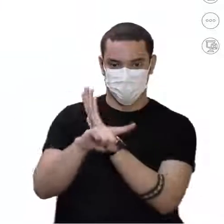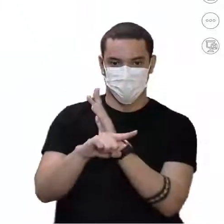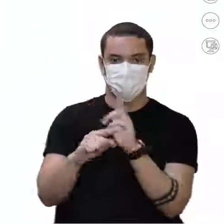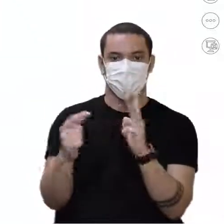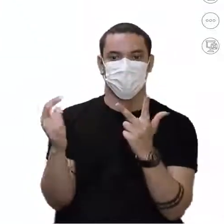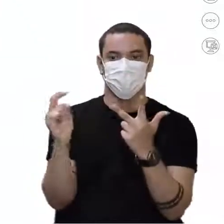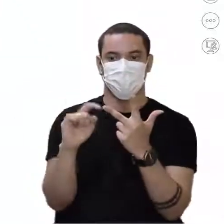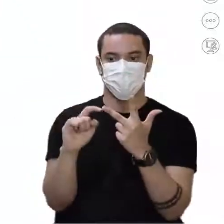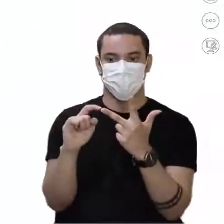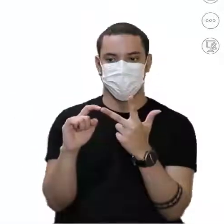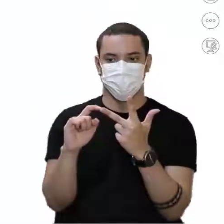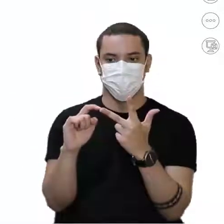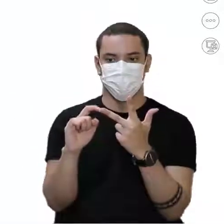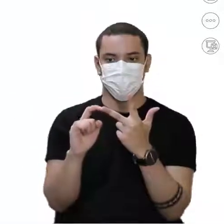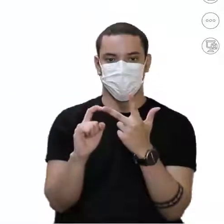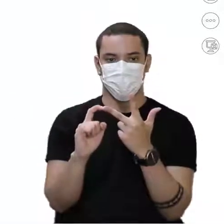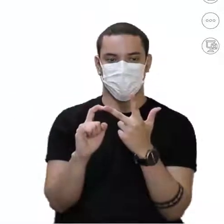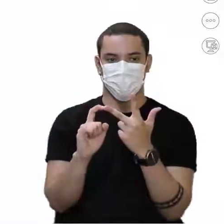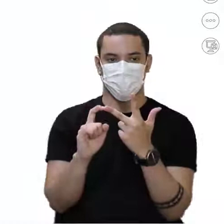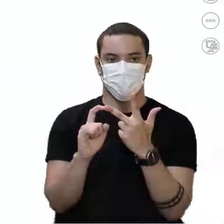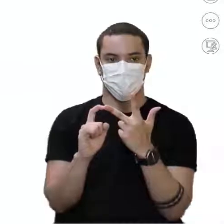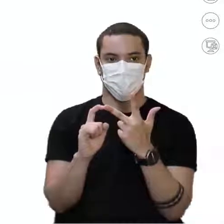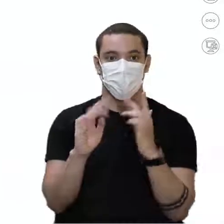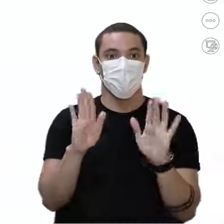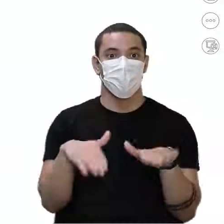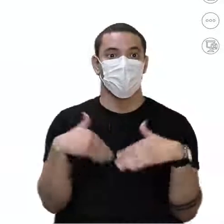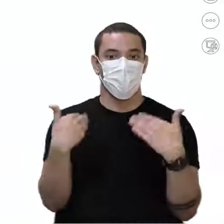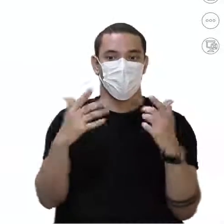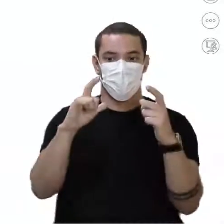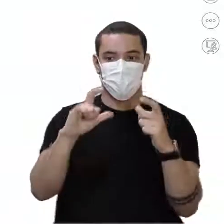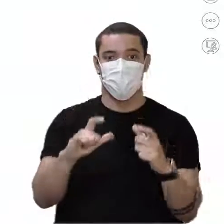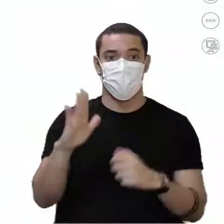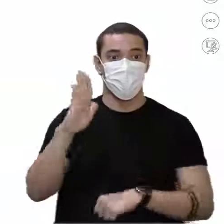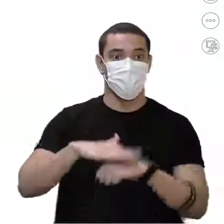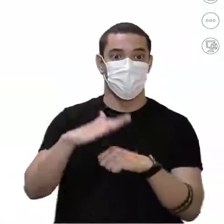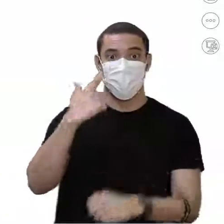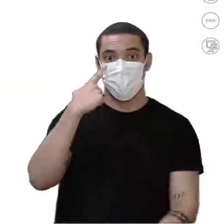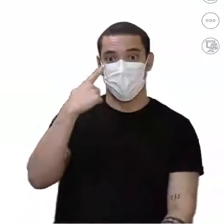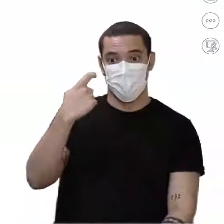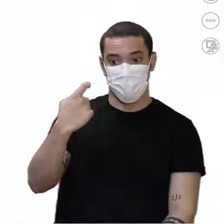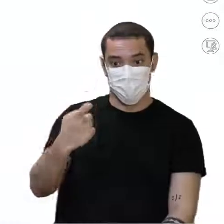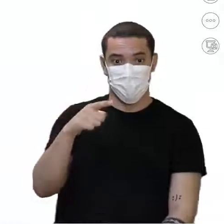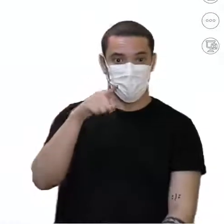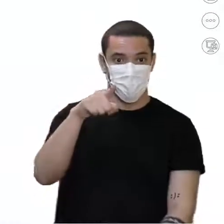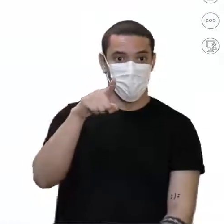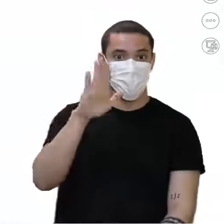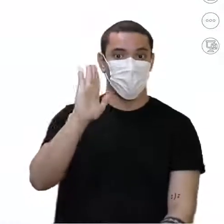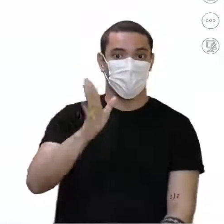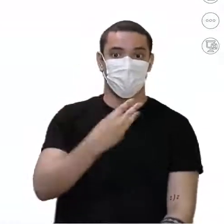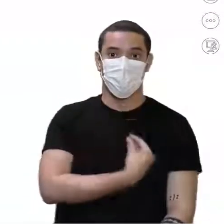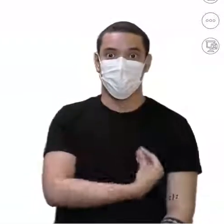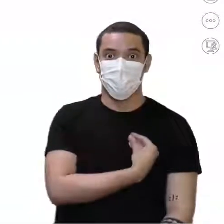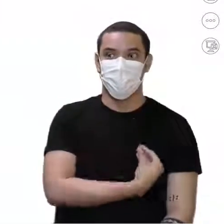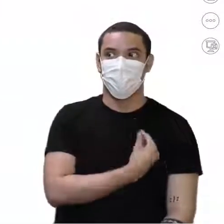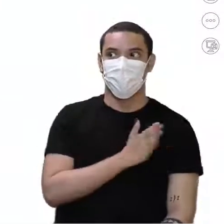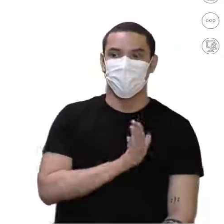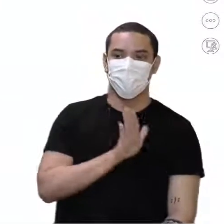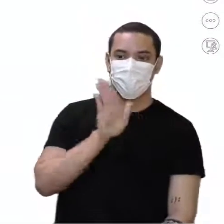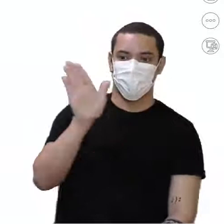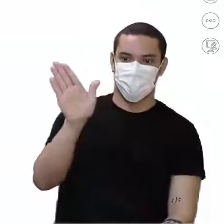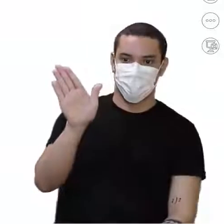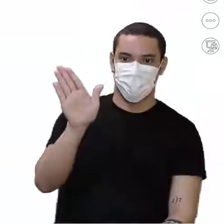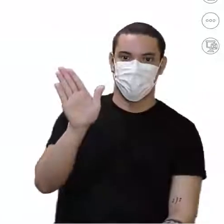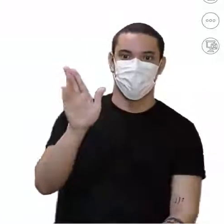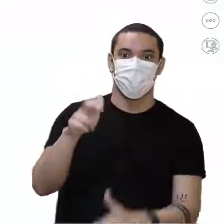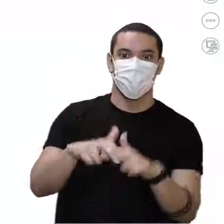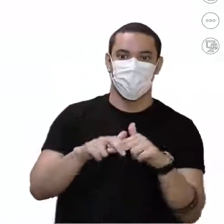interesting place you've been to? Qual é o lugar mais interessante que você esteve? Então